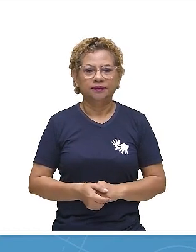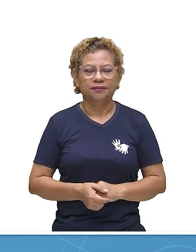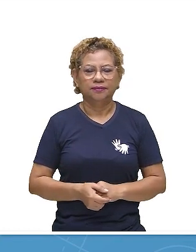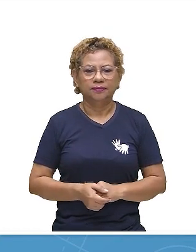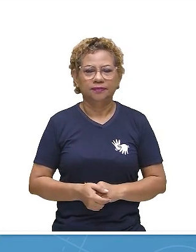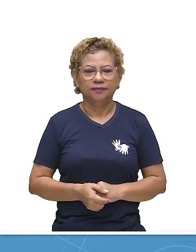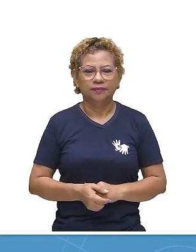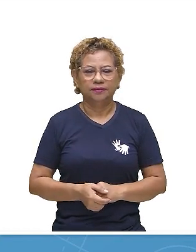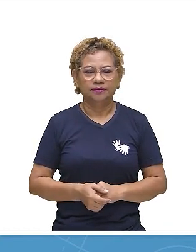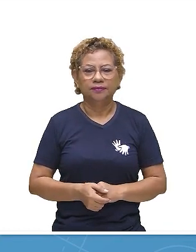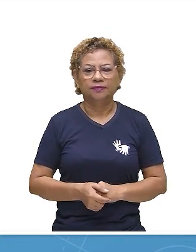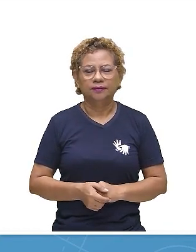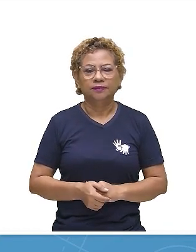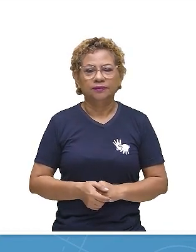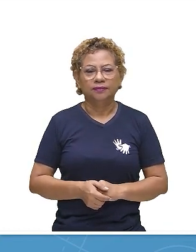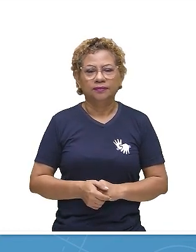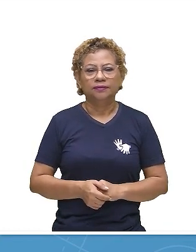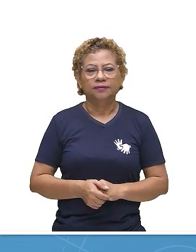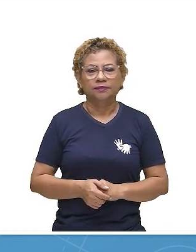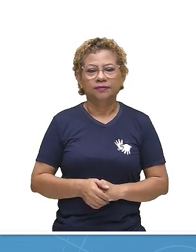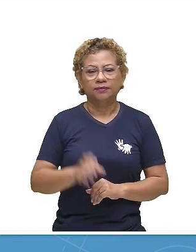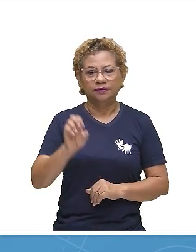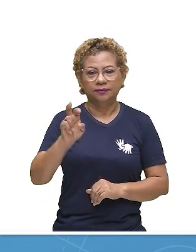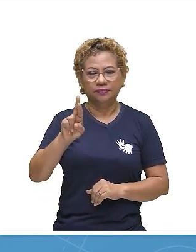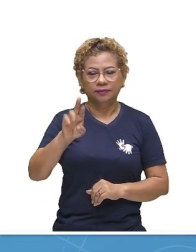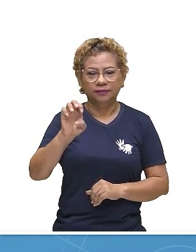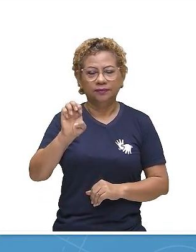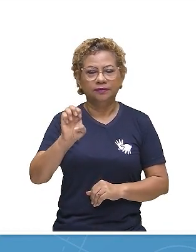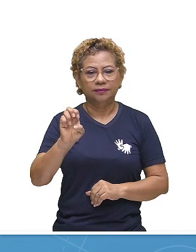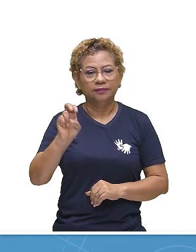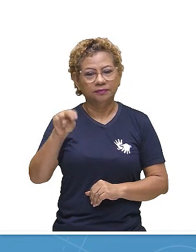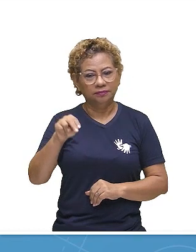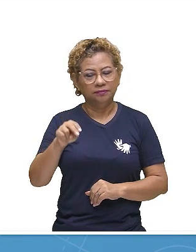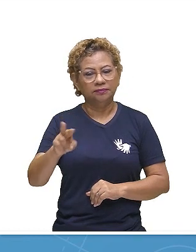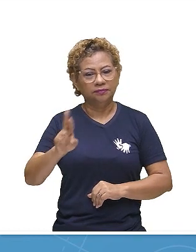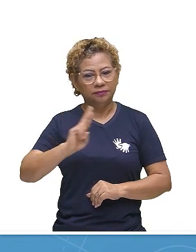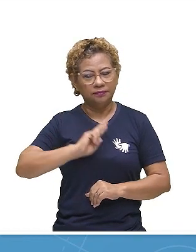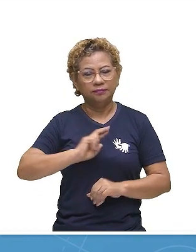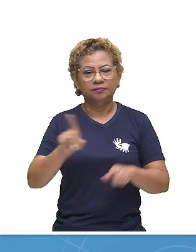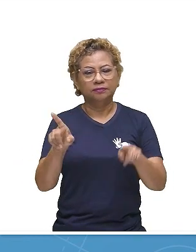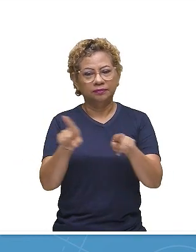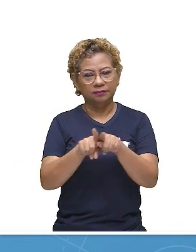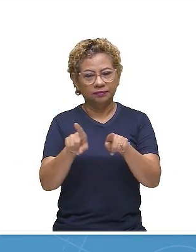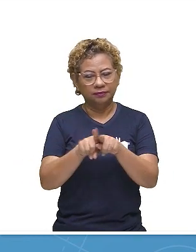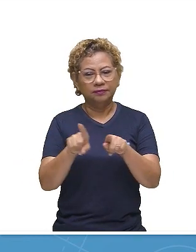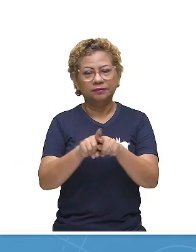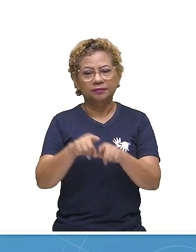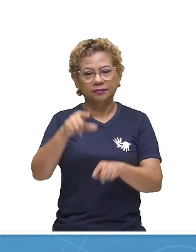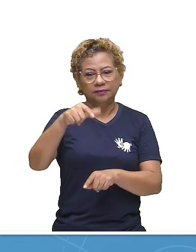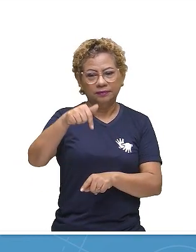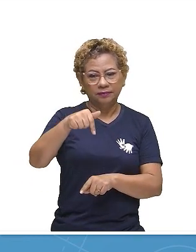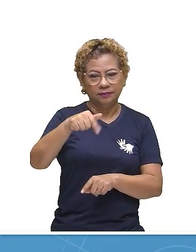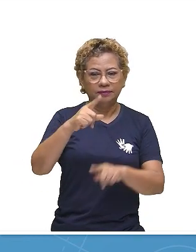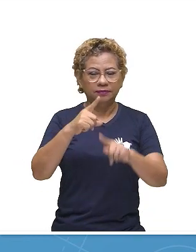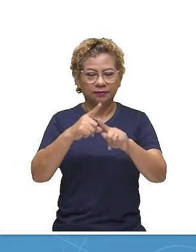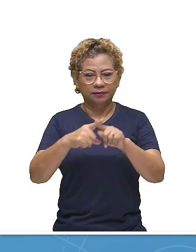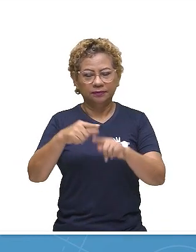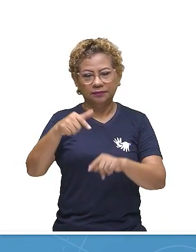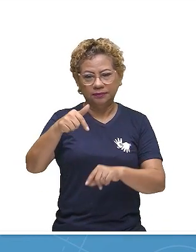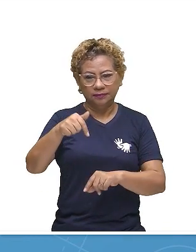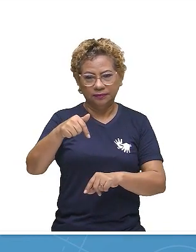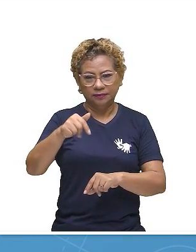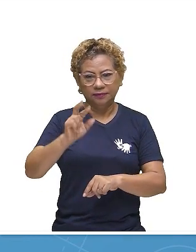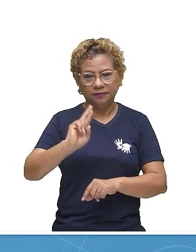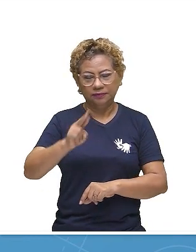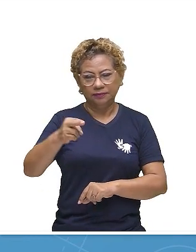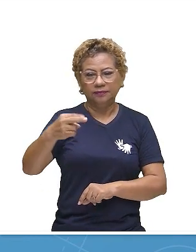O Henry está dizendo questão 1, né? 7 vezes 7, beleza. Né? Lembrando que a gente tem que determinar um lado do quadrado, né?